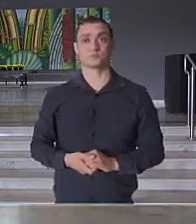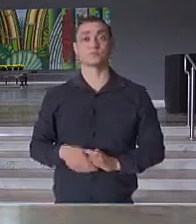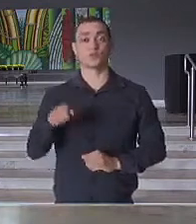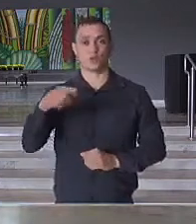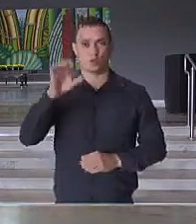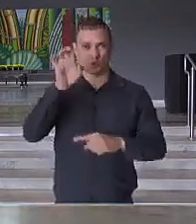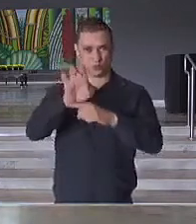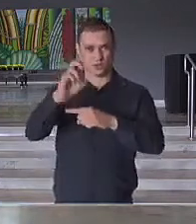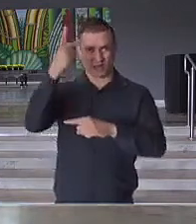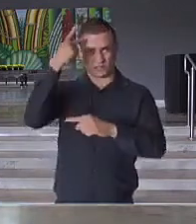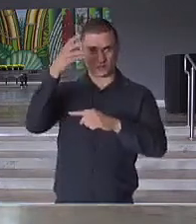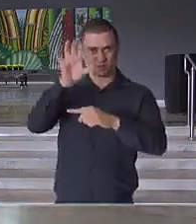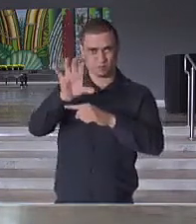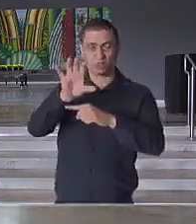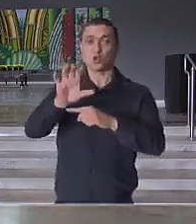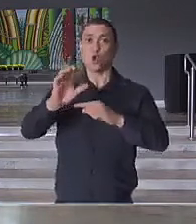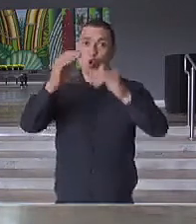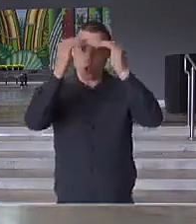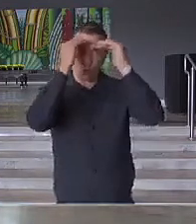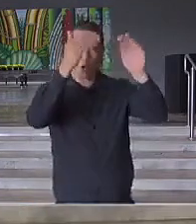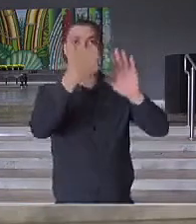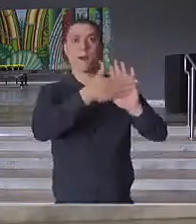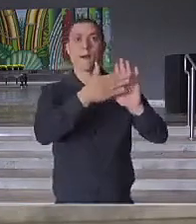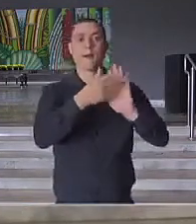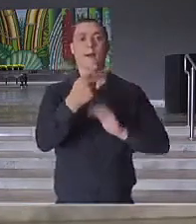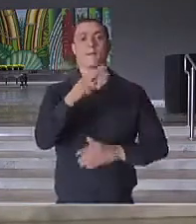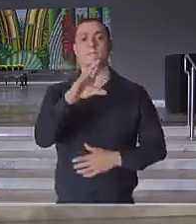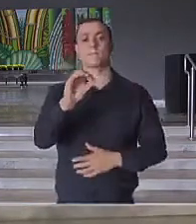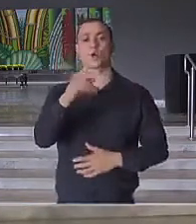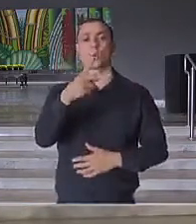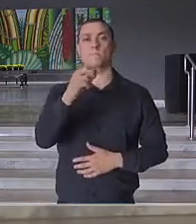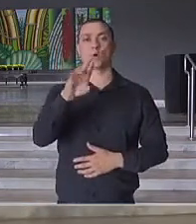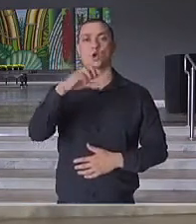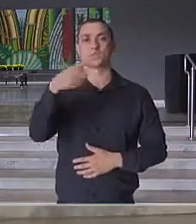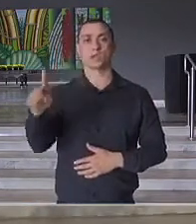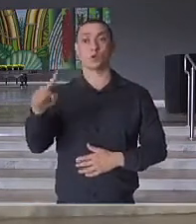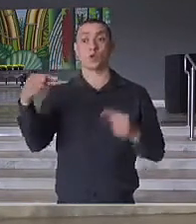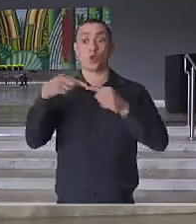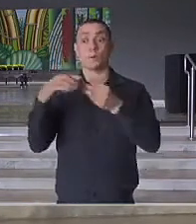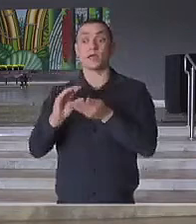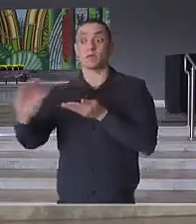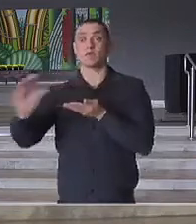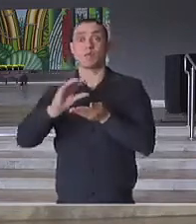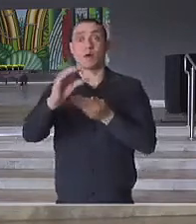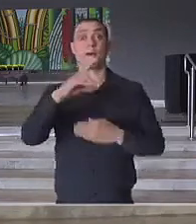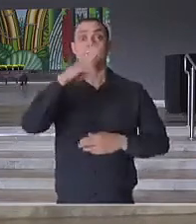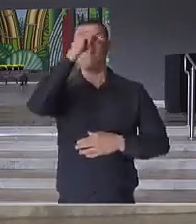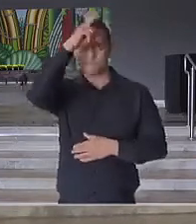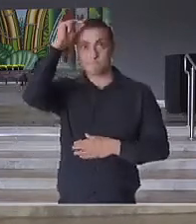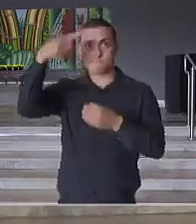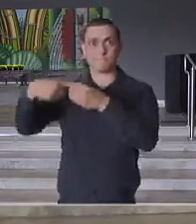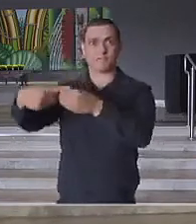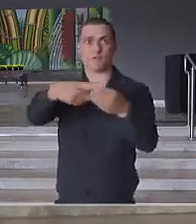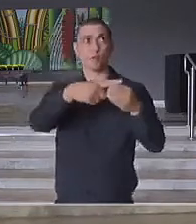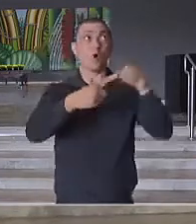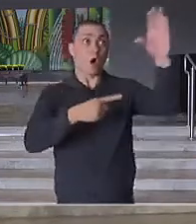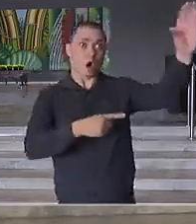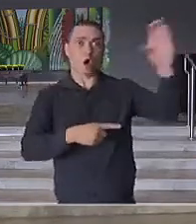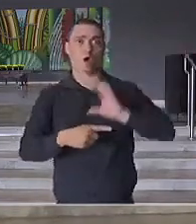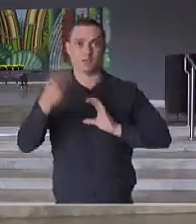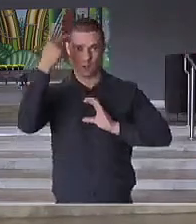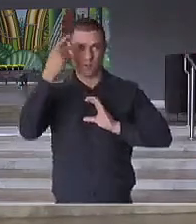São Paulo, ele respeitou a proporcionalidade das vacinas que foram distribuídas para todo o país